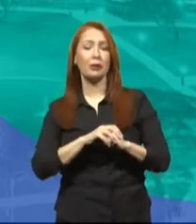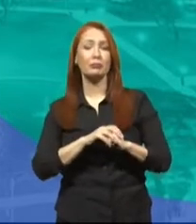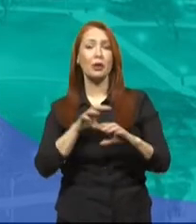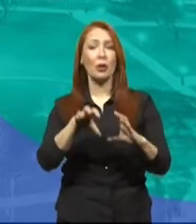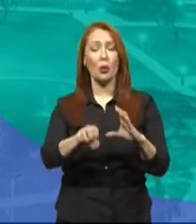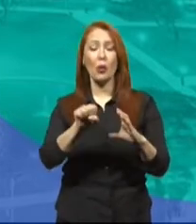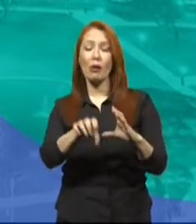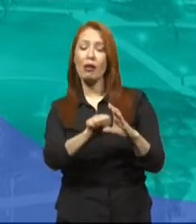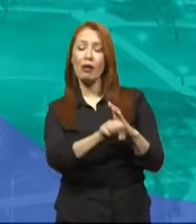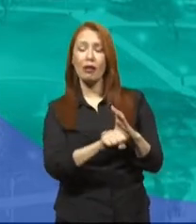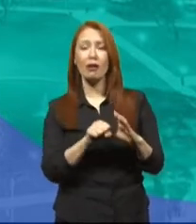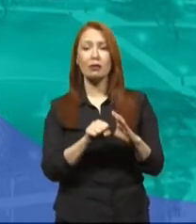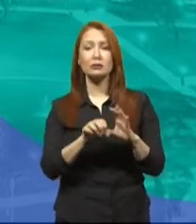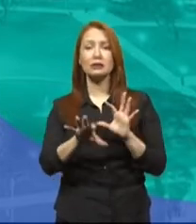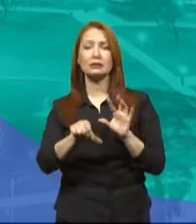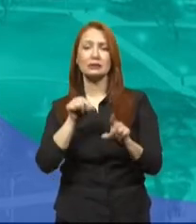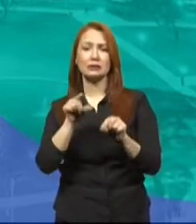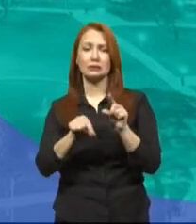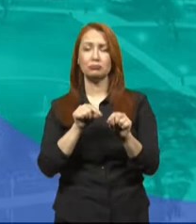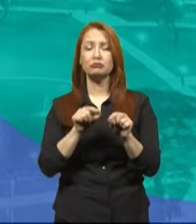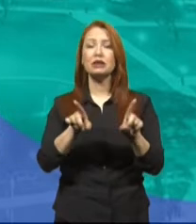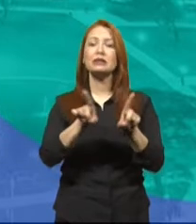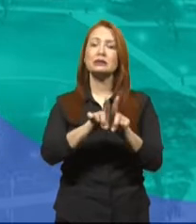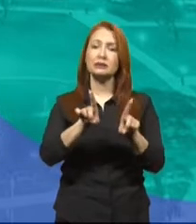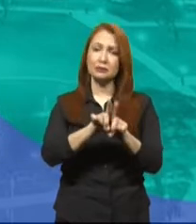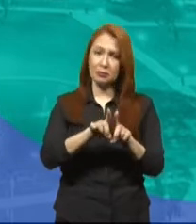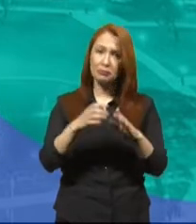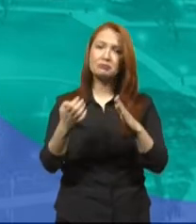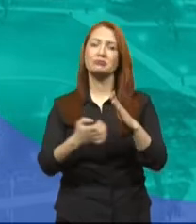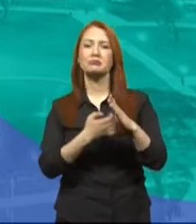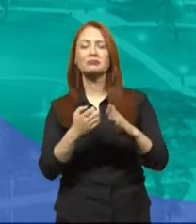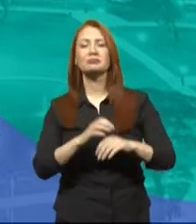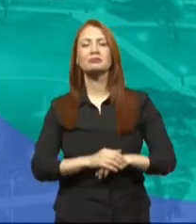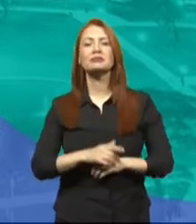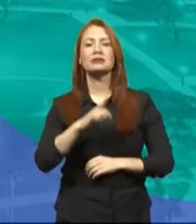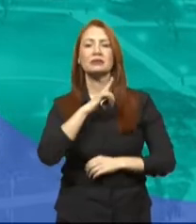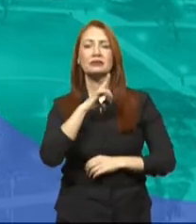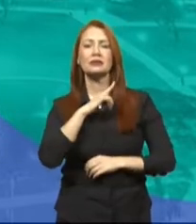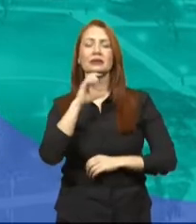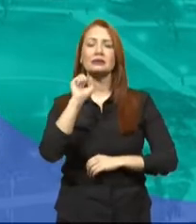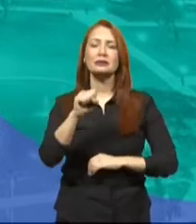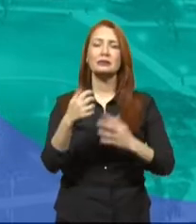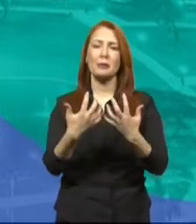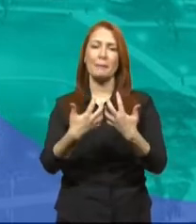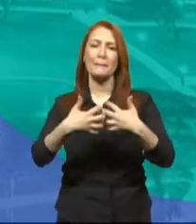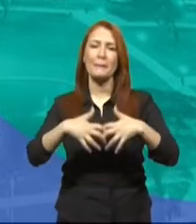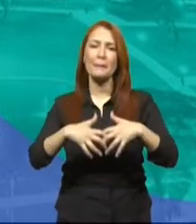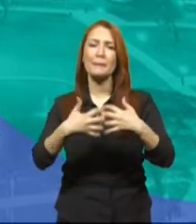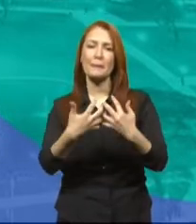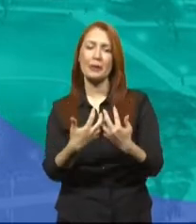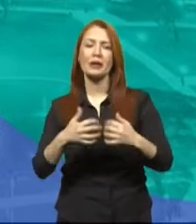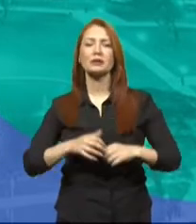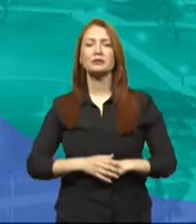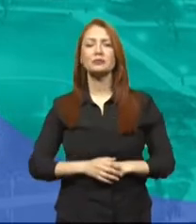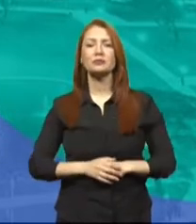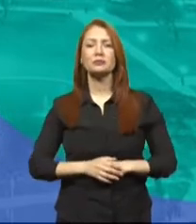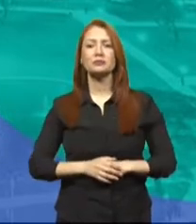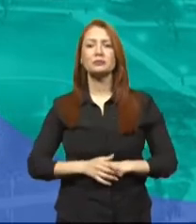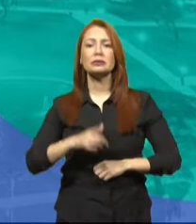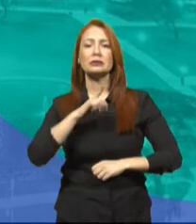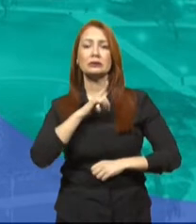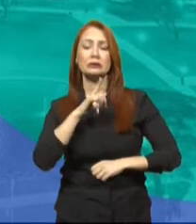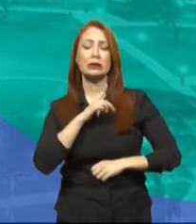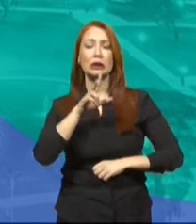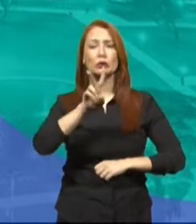empresas. Dispõe de máquinas, nós temos, o cooperativo dispõe de duas